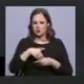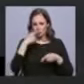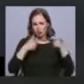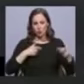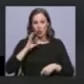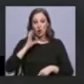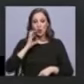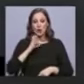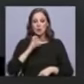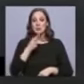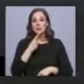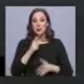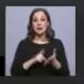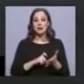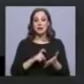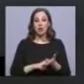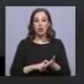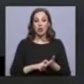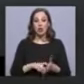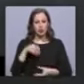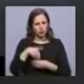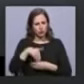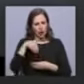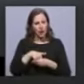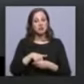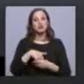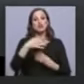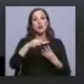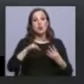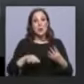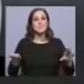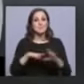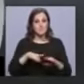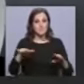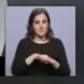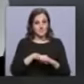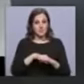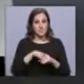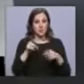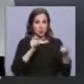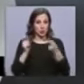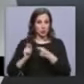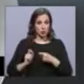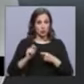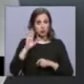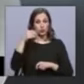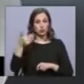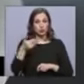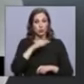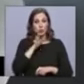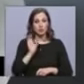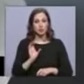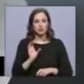acordados para a necessidade de votar em fazer escolhas tão envolvidos neste método barato sobretudo com isso